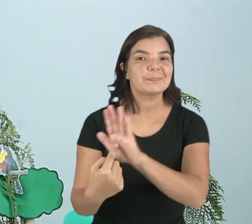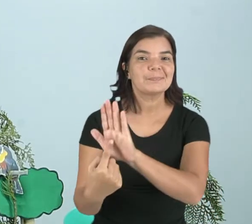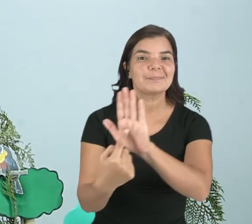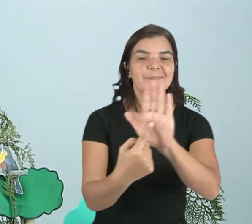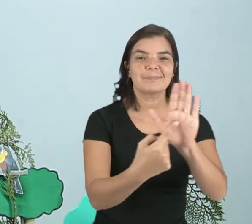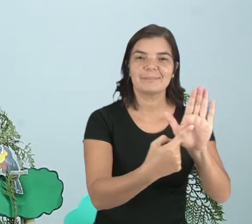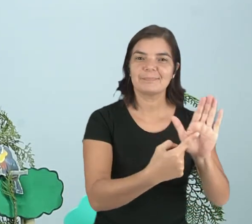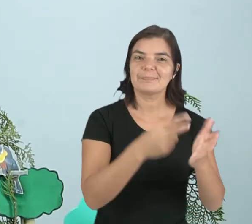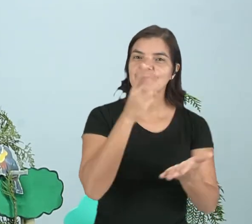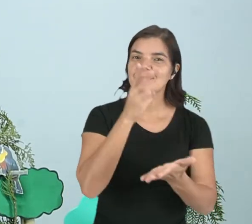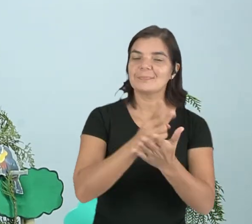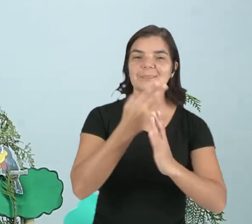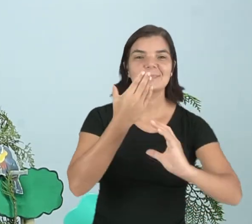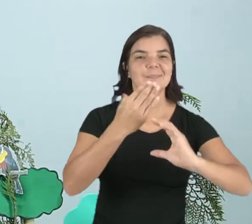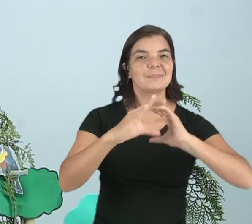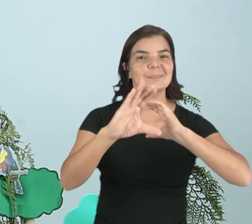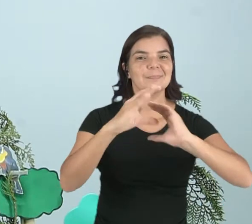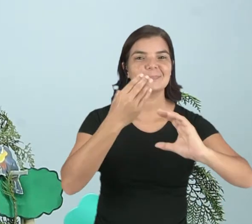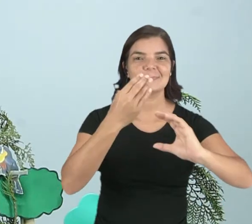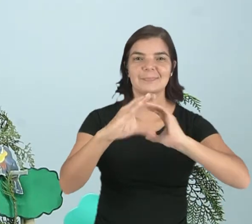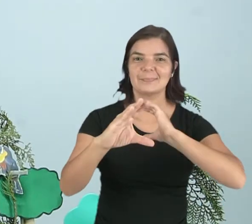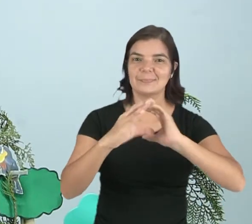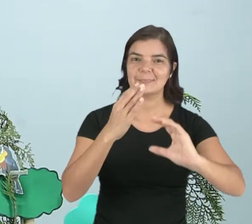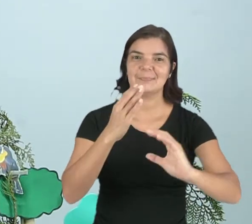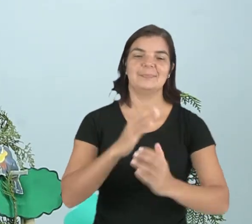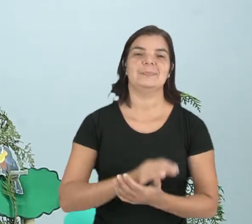sempre a cantar.